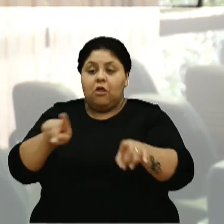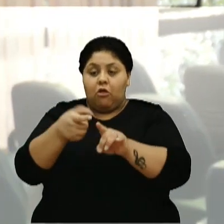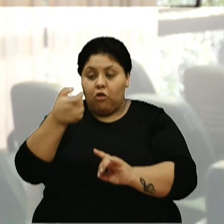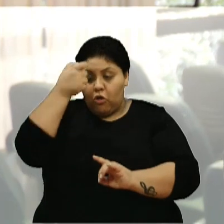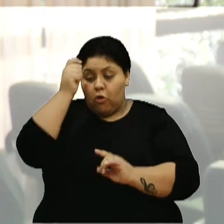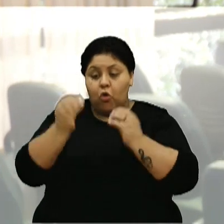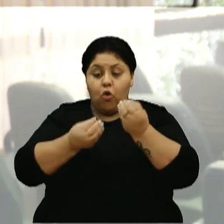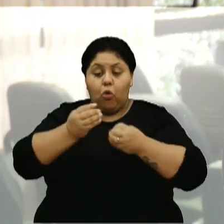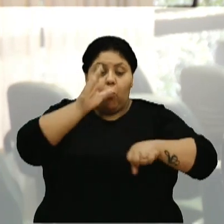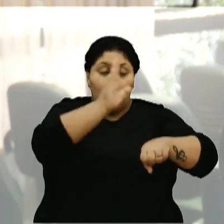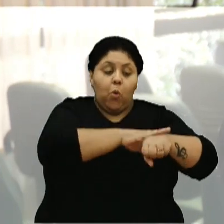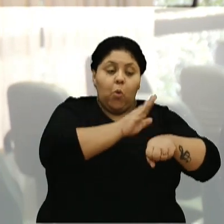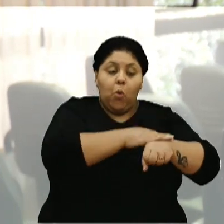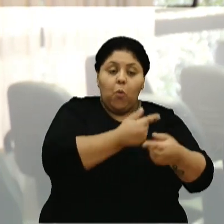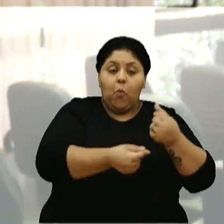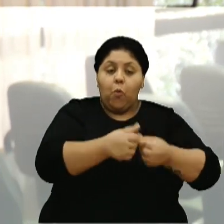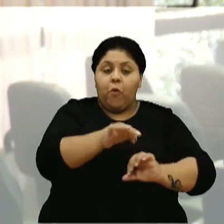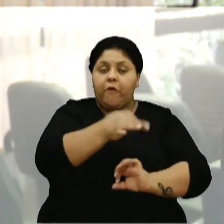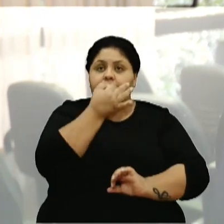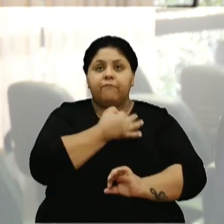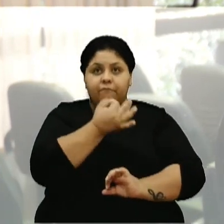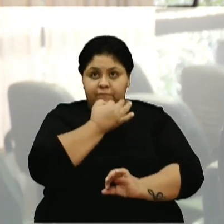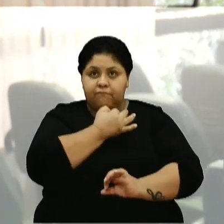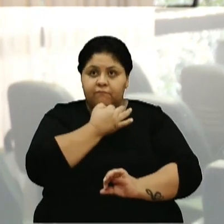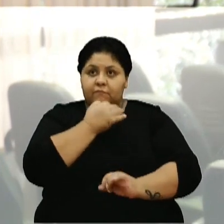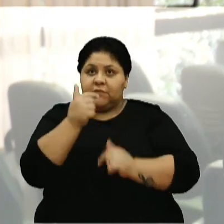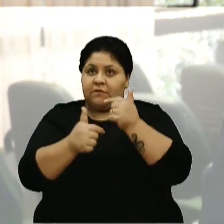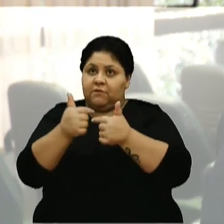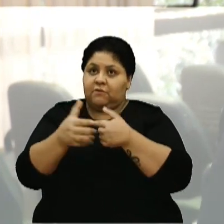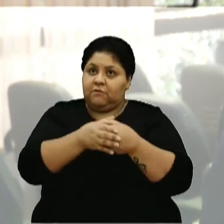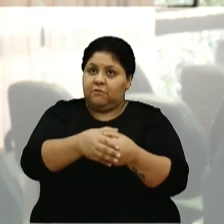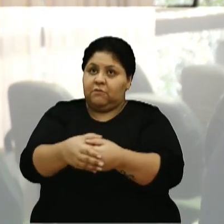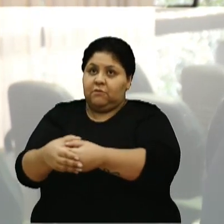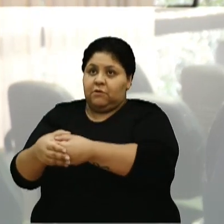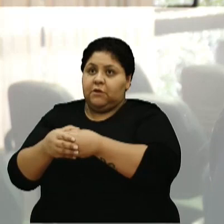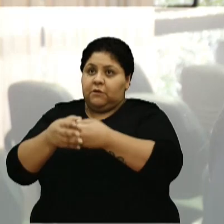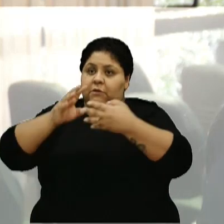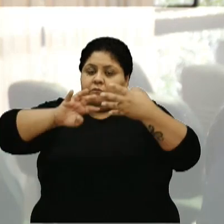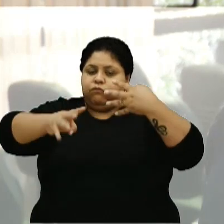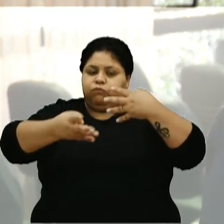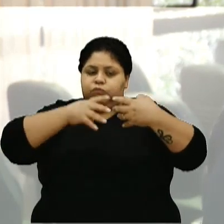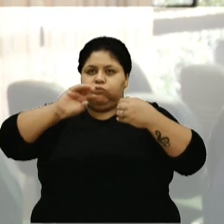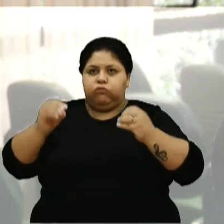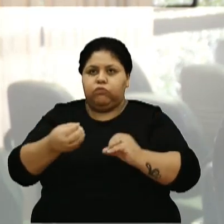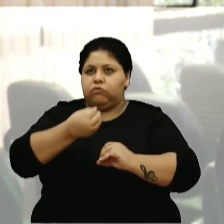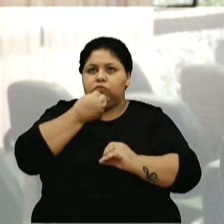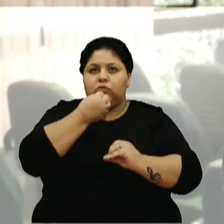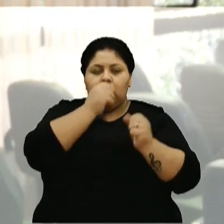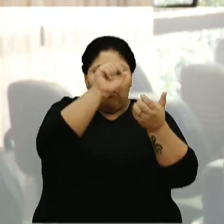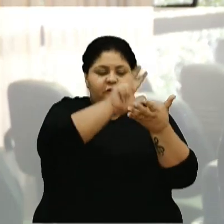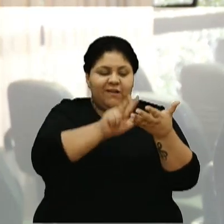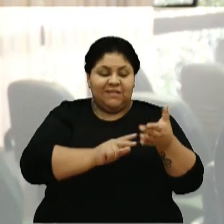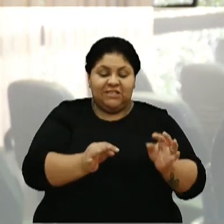está o momento econômico de Caxias do Sul, e a função da comissão é dar esta transparência e, claro, fazer toda a análise